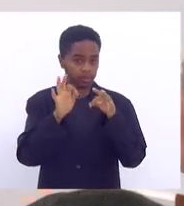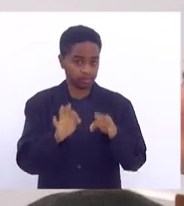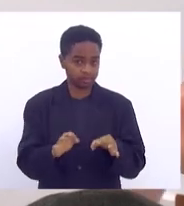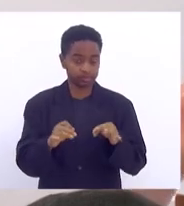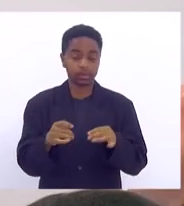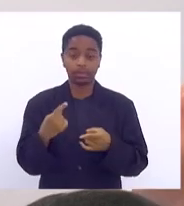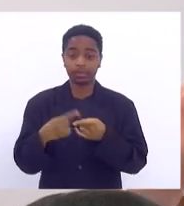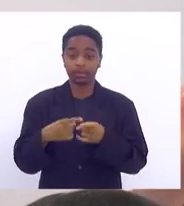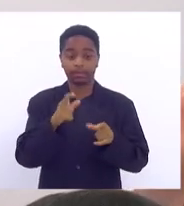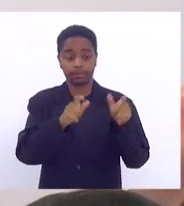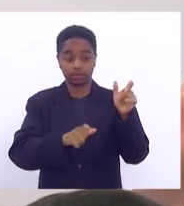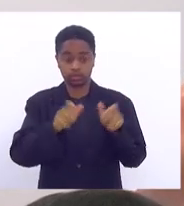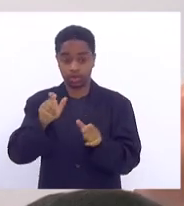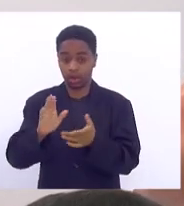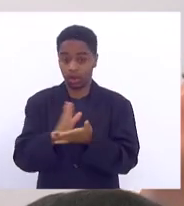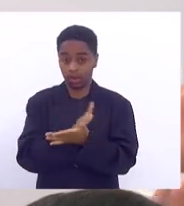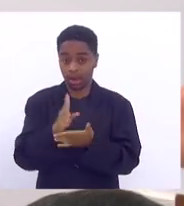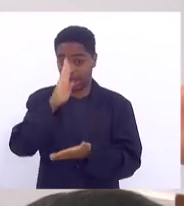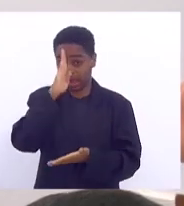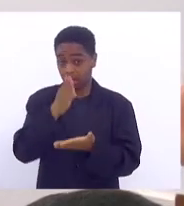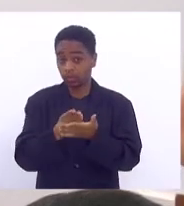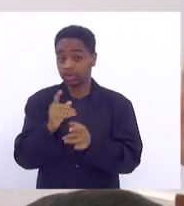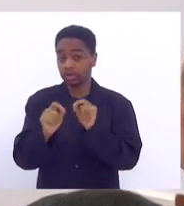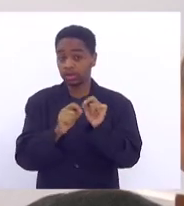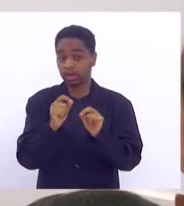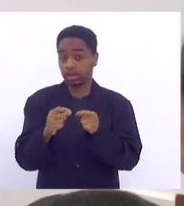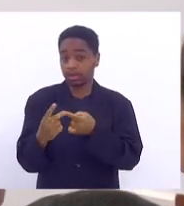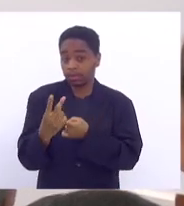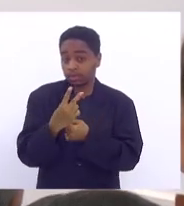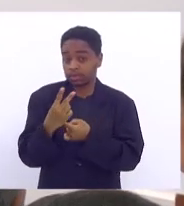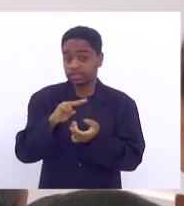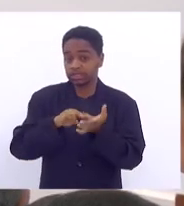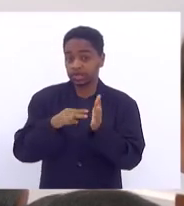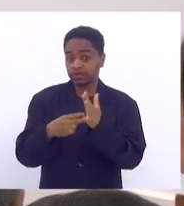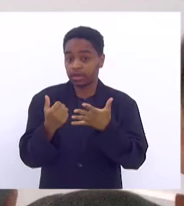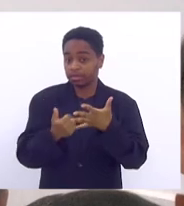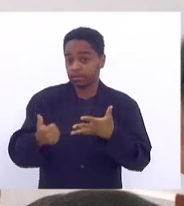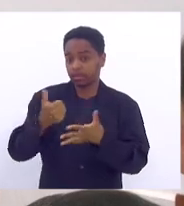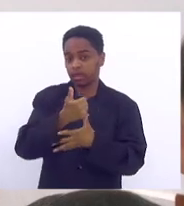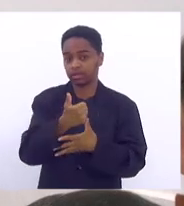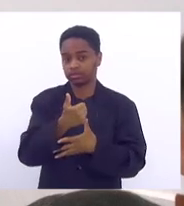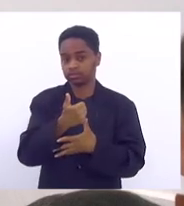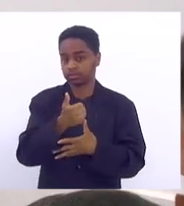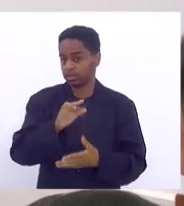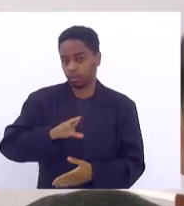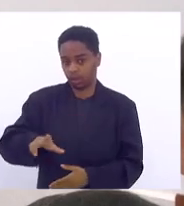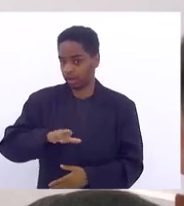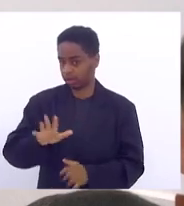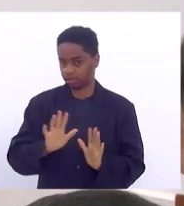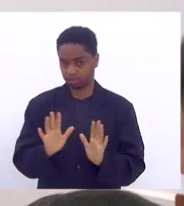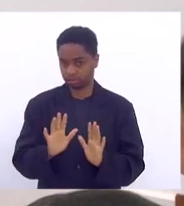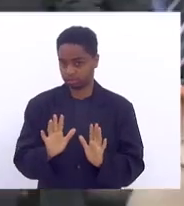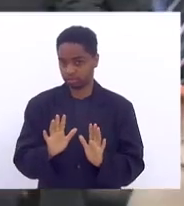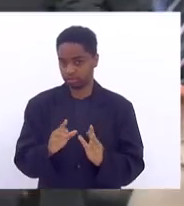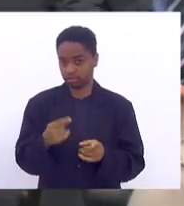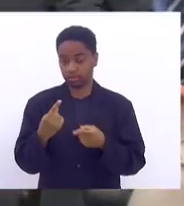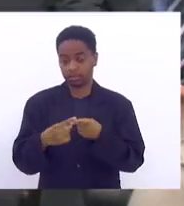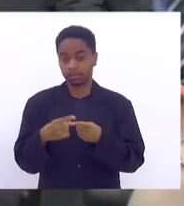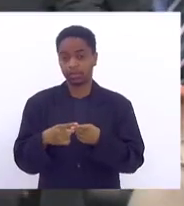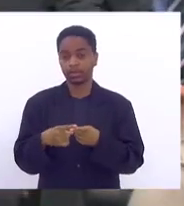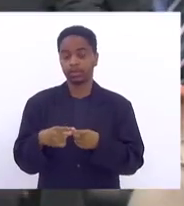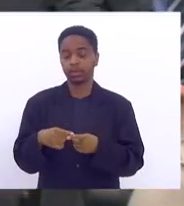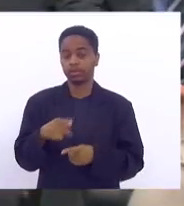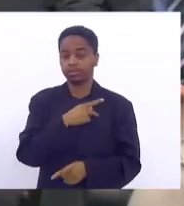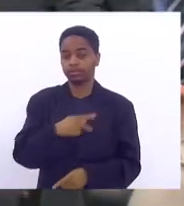imunidade Dr Rodrigo é privilégio não é privilégio como o presidente disse